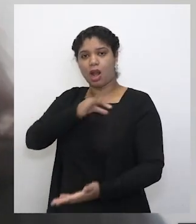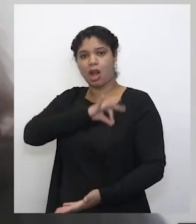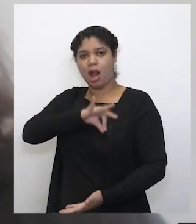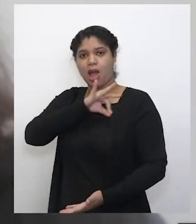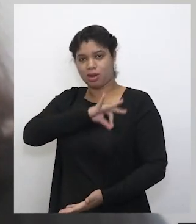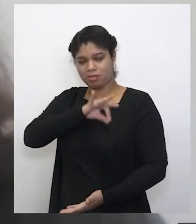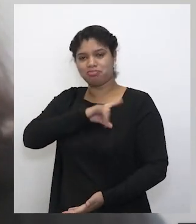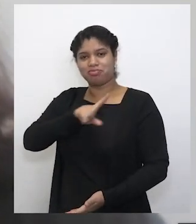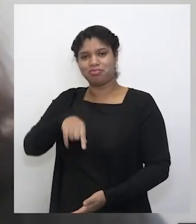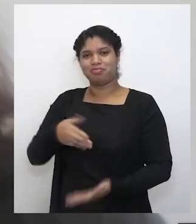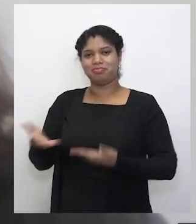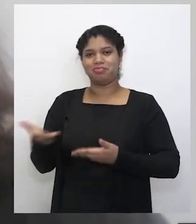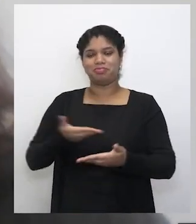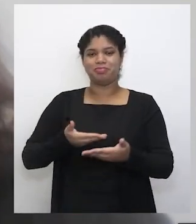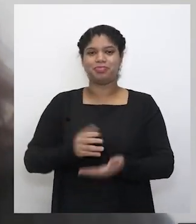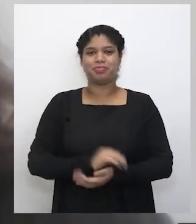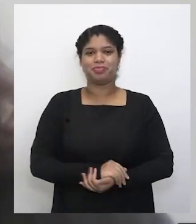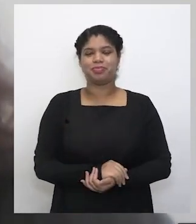com sal.